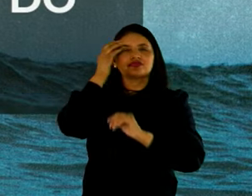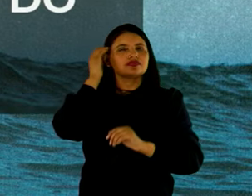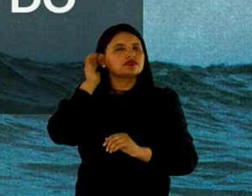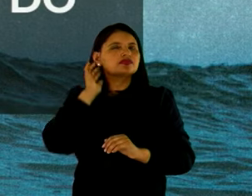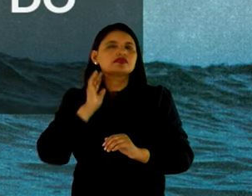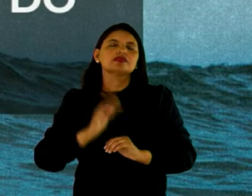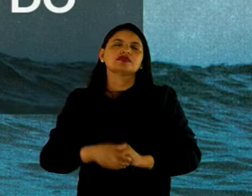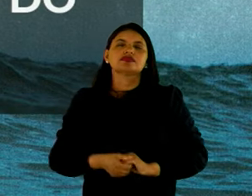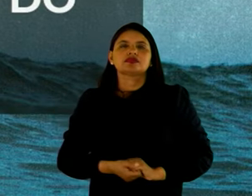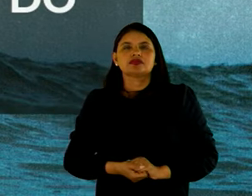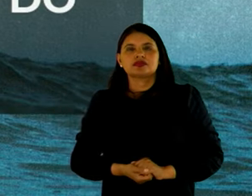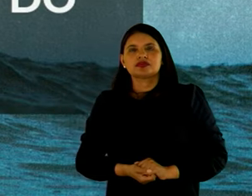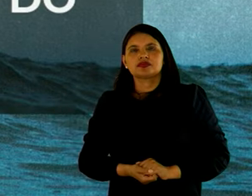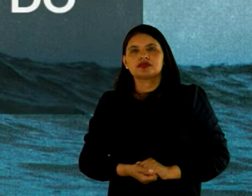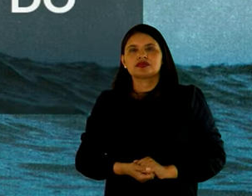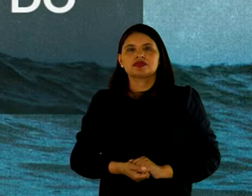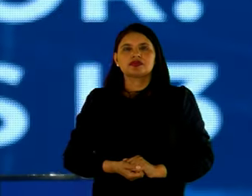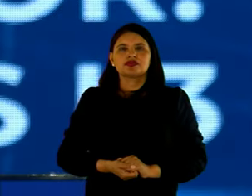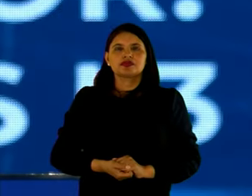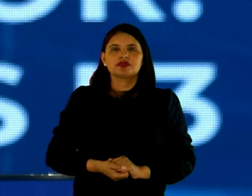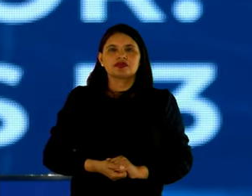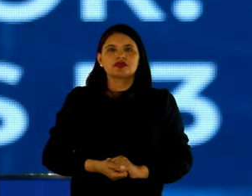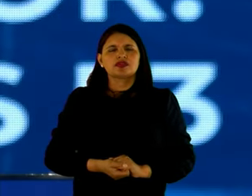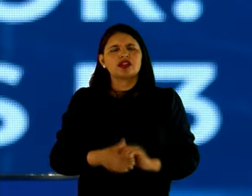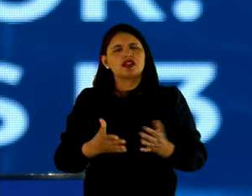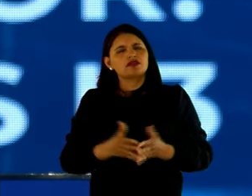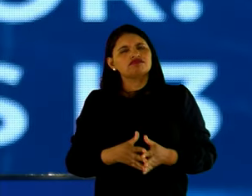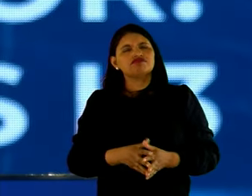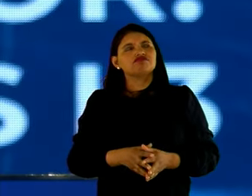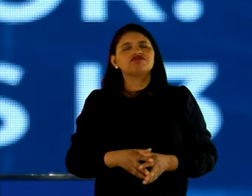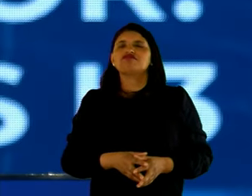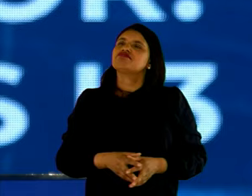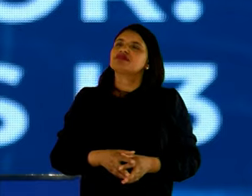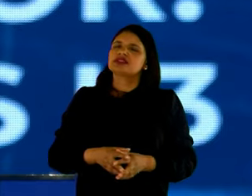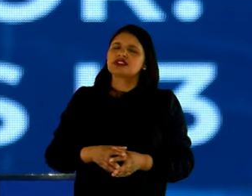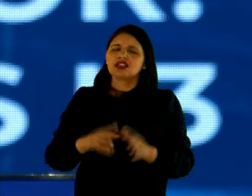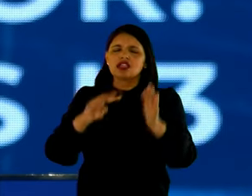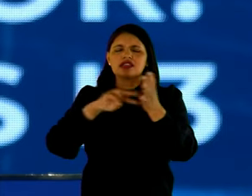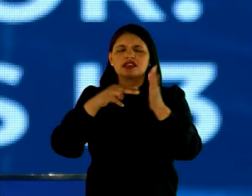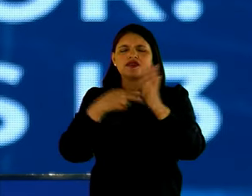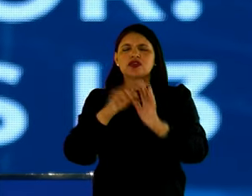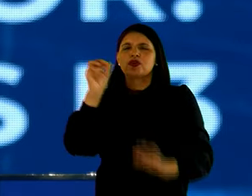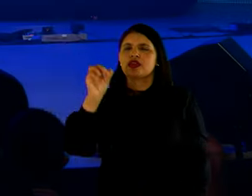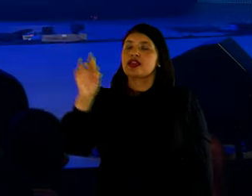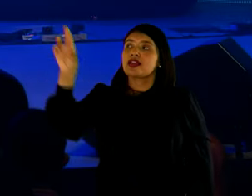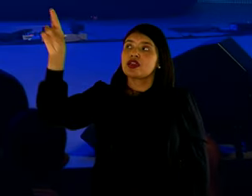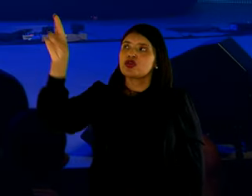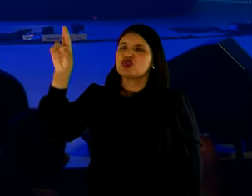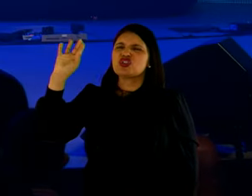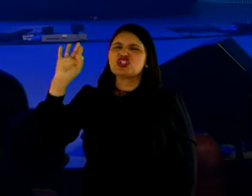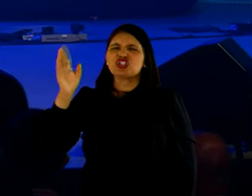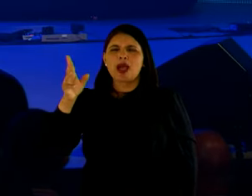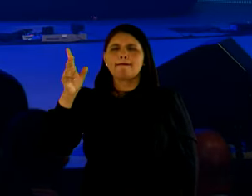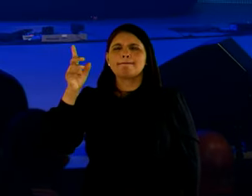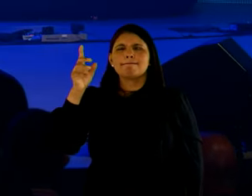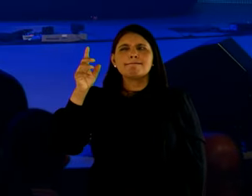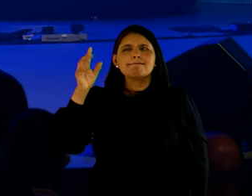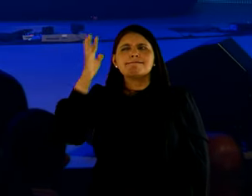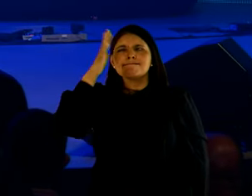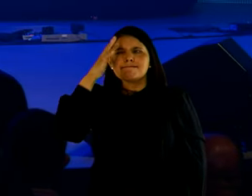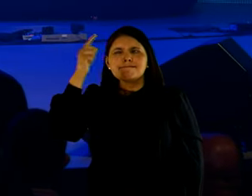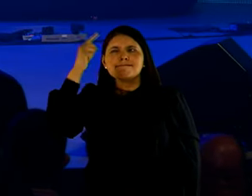leitura. O Senhor tinha chamado Jonas para um trabalho específico. Tinha dado uma missão para